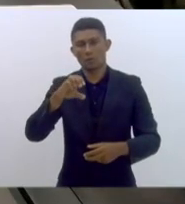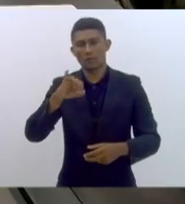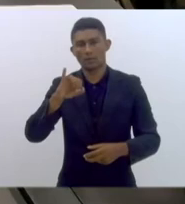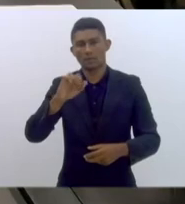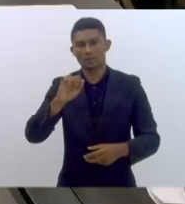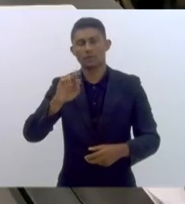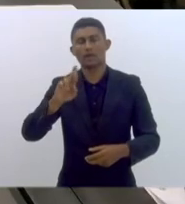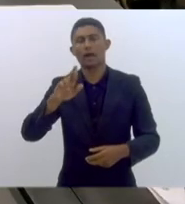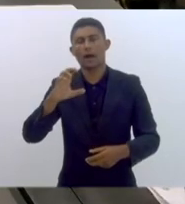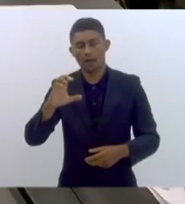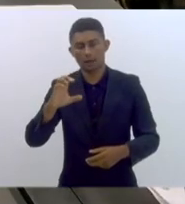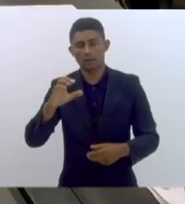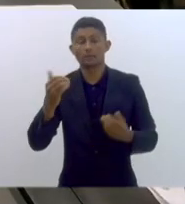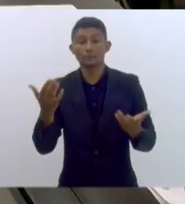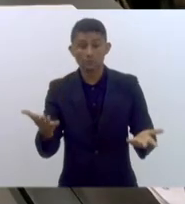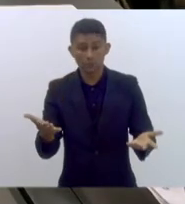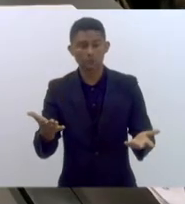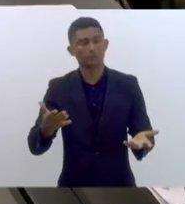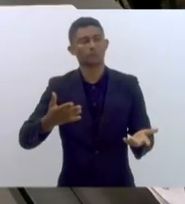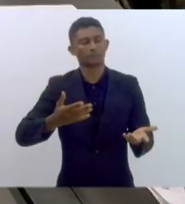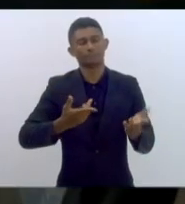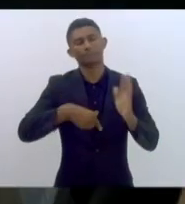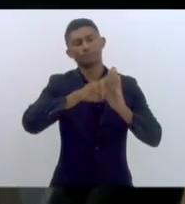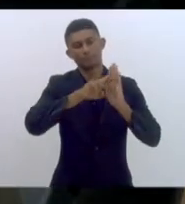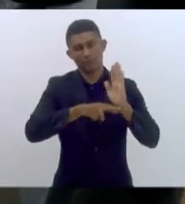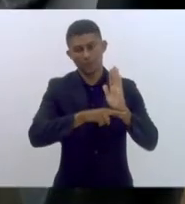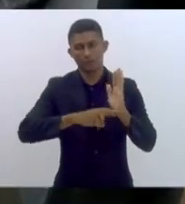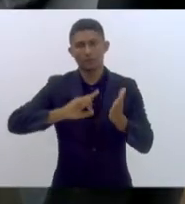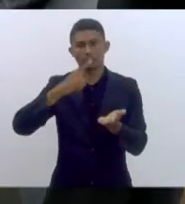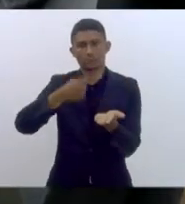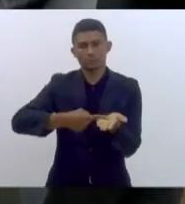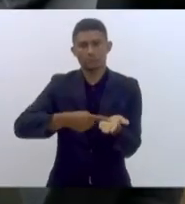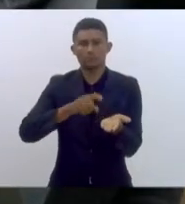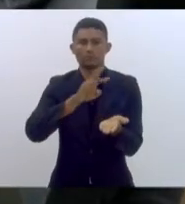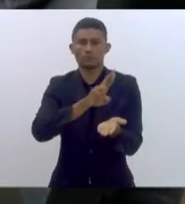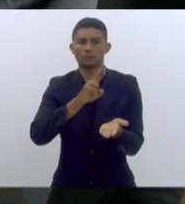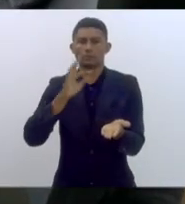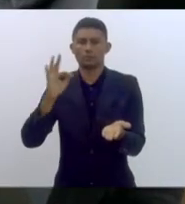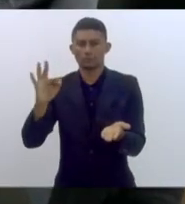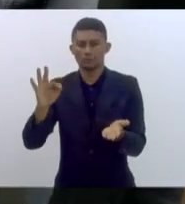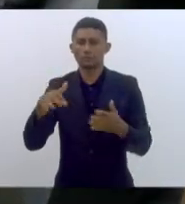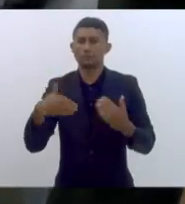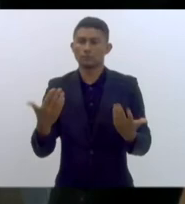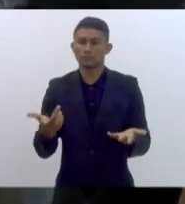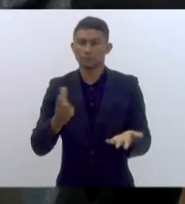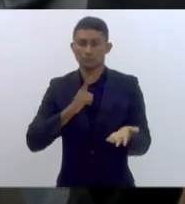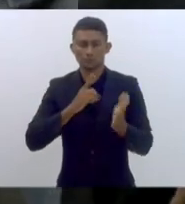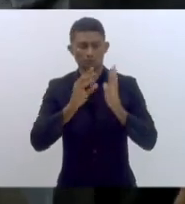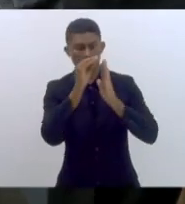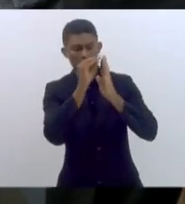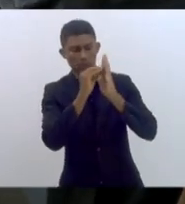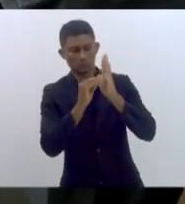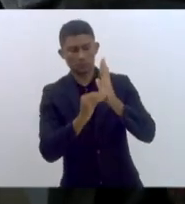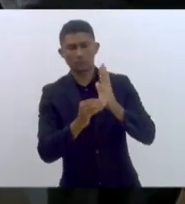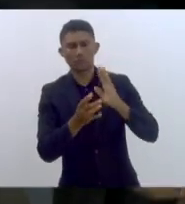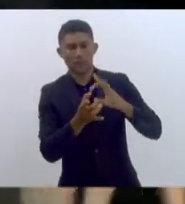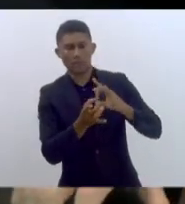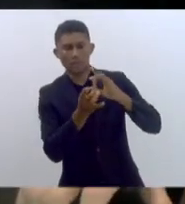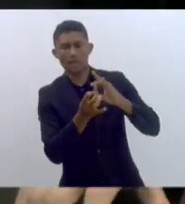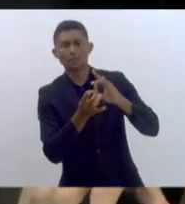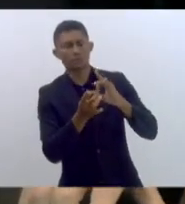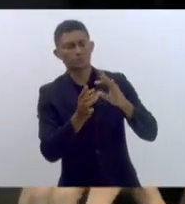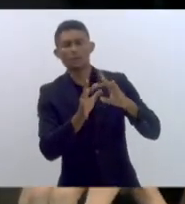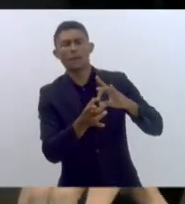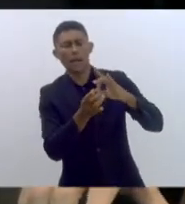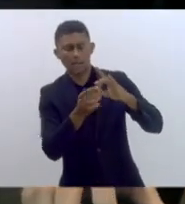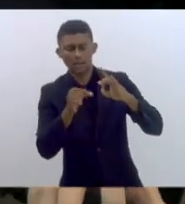regime de recuperação fiscal, né, onde ele previa algumas ressalvas, na chamada anexo de ressalva, e o que estava nesse anexo